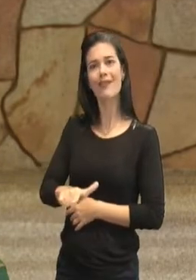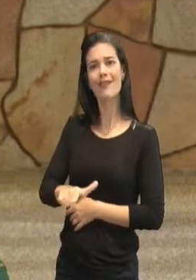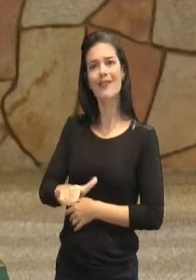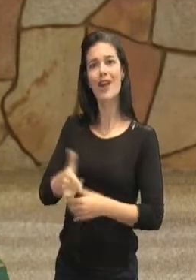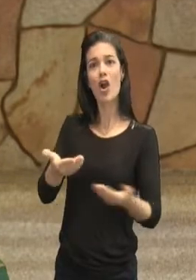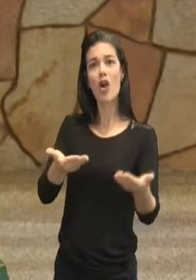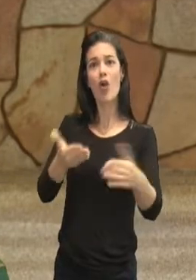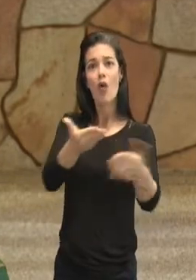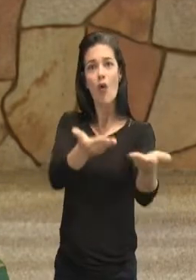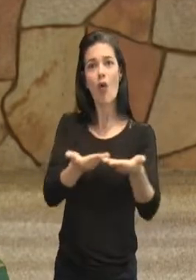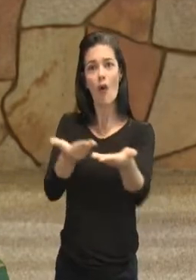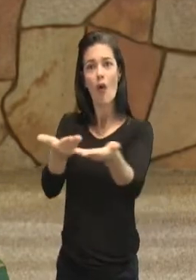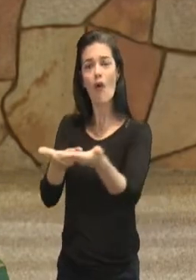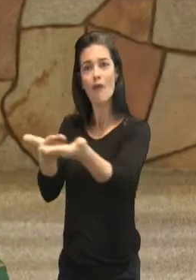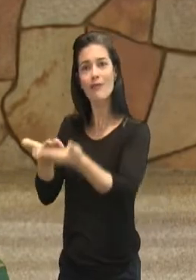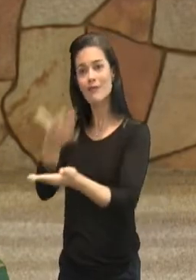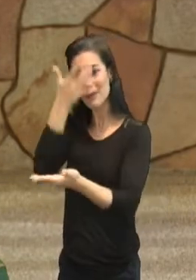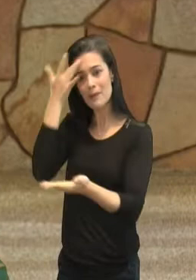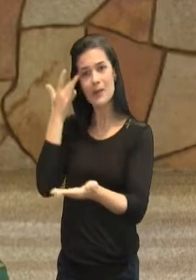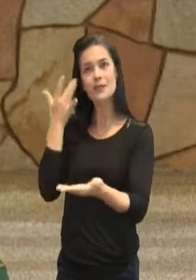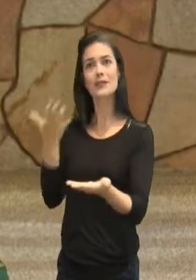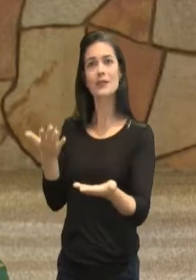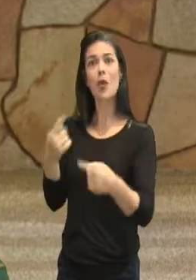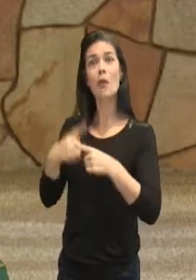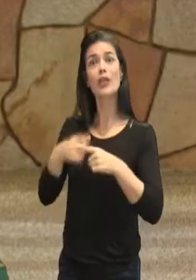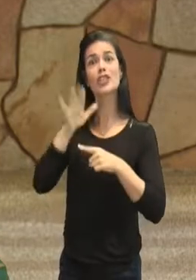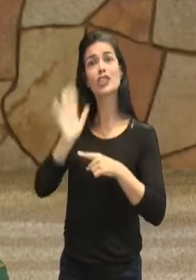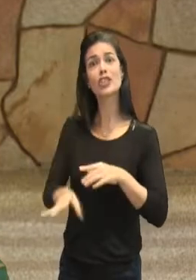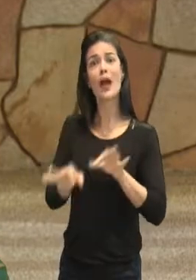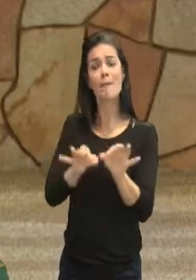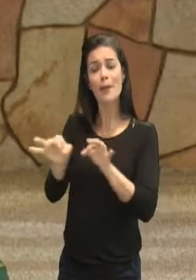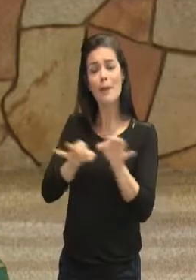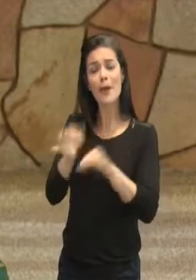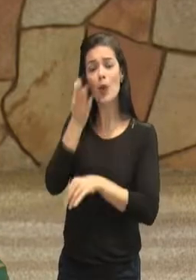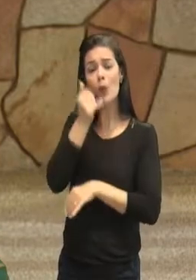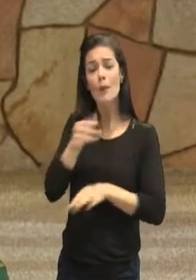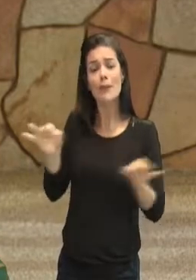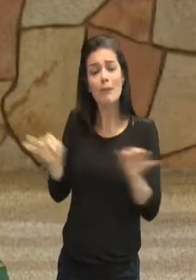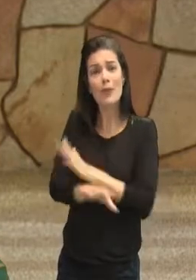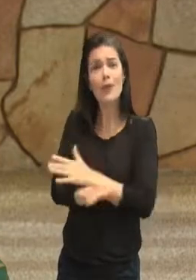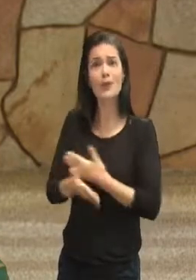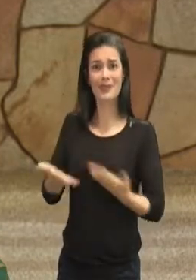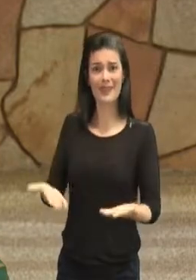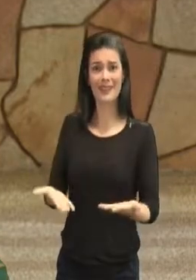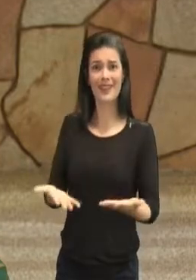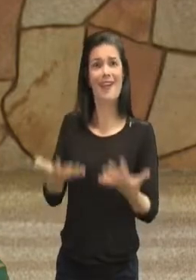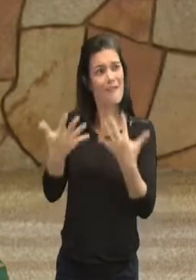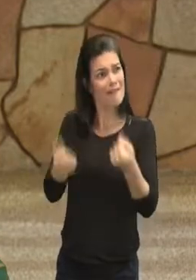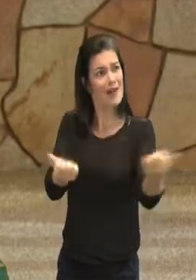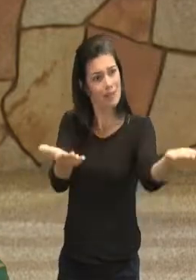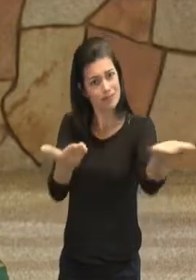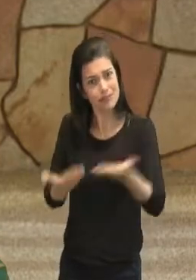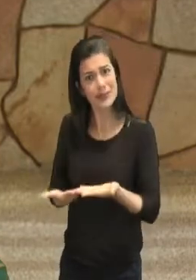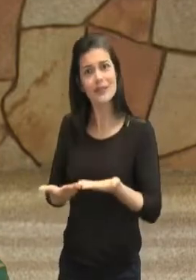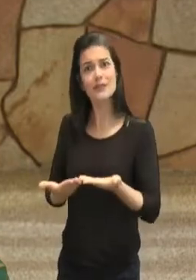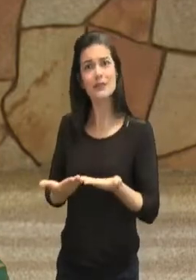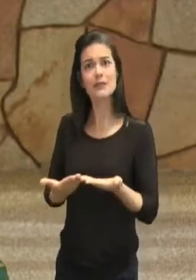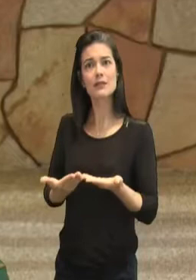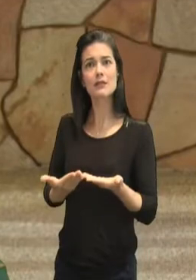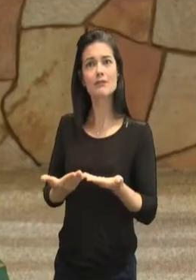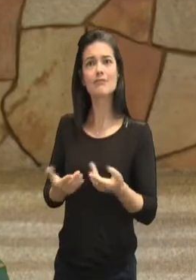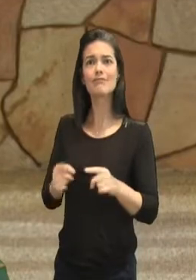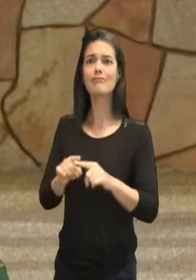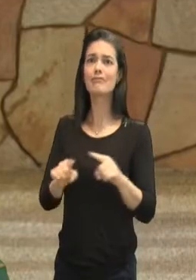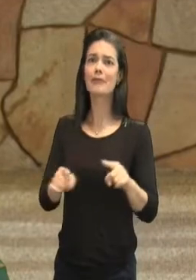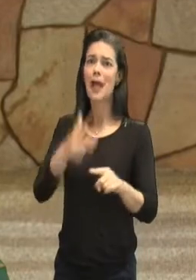banquete, os meus bois e cevados já foram abatidos e tudo está pronto, vinde para as bodas. Eles, porém, não